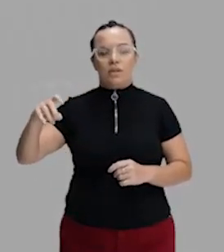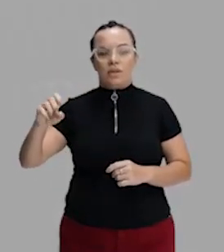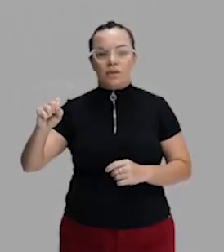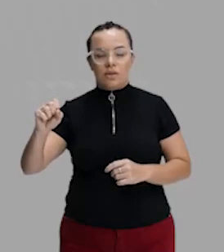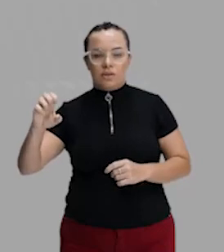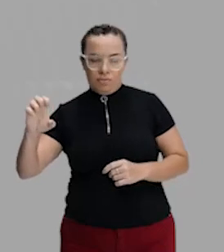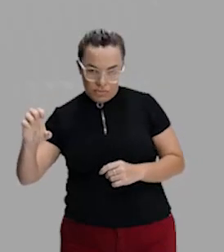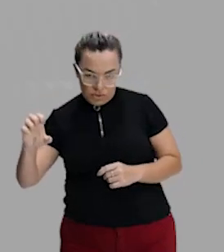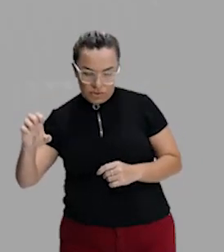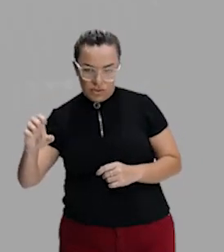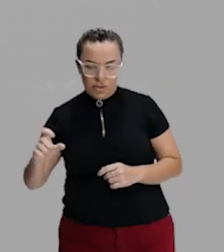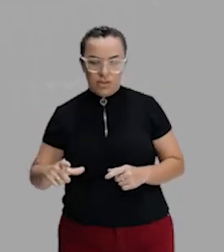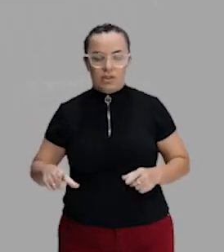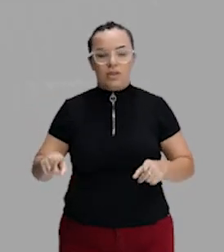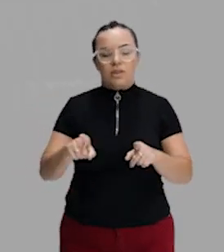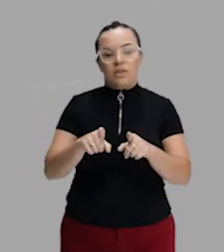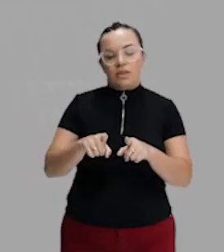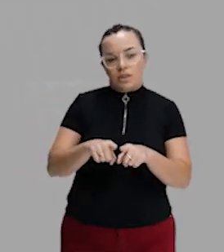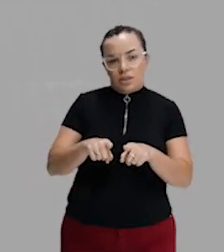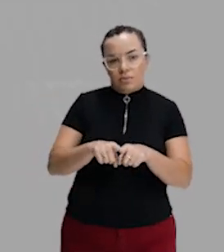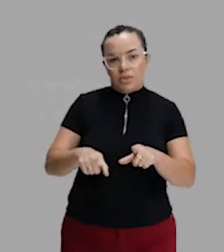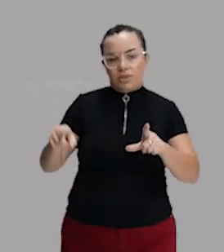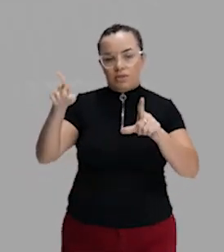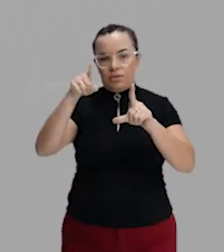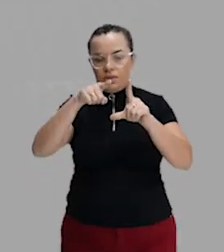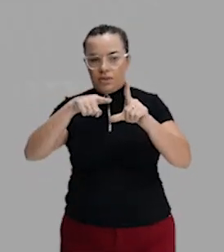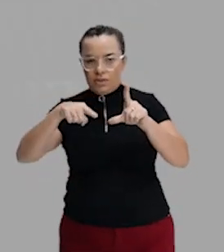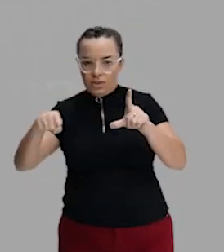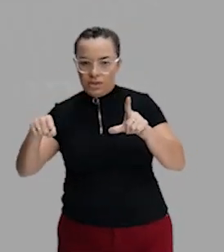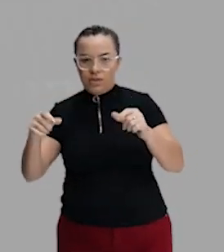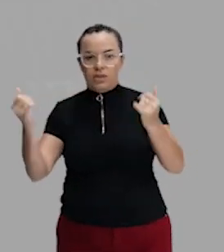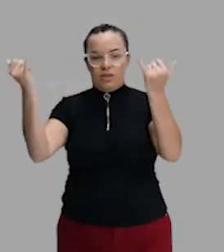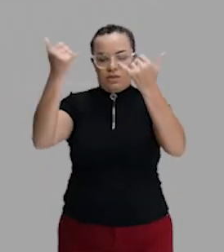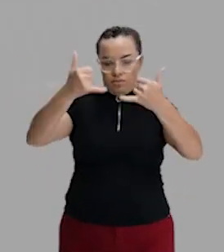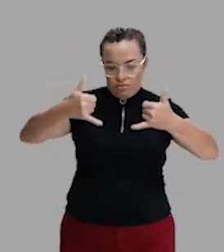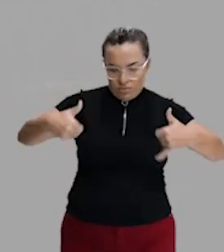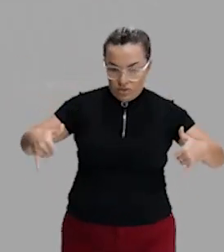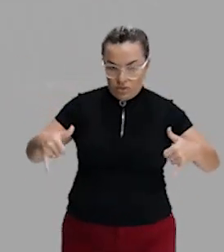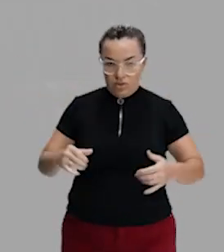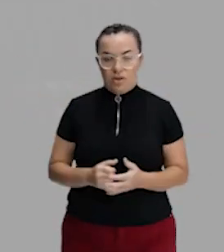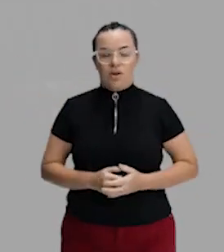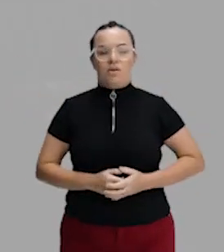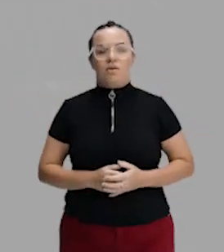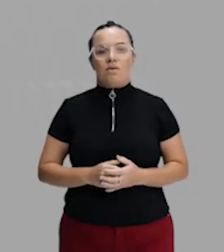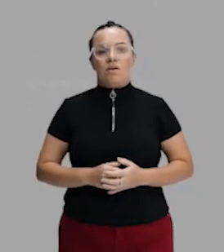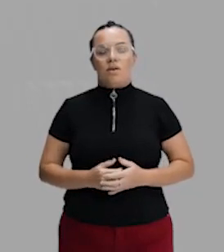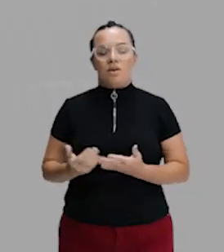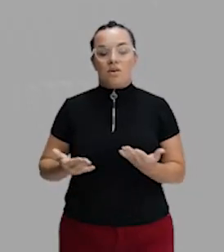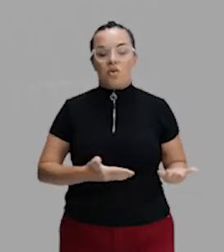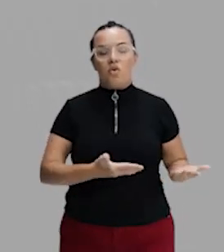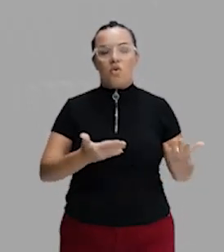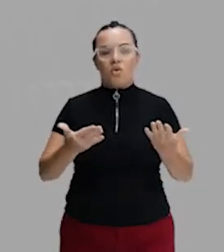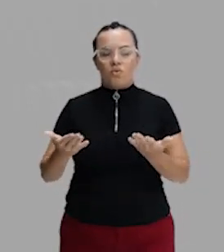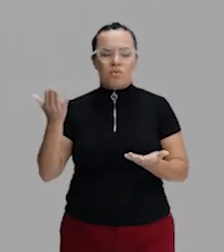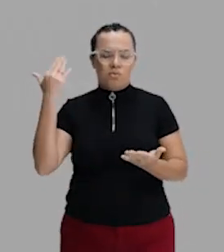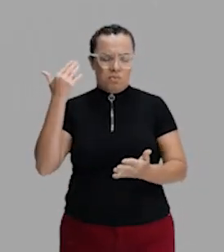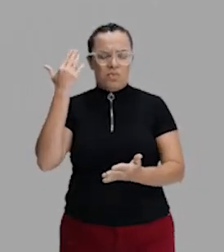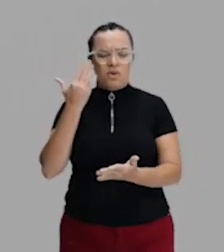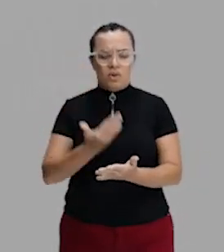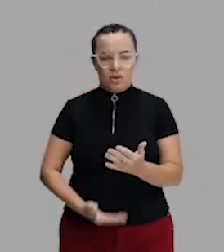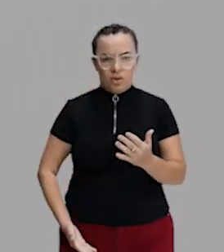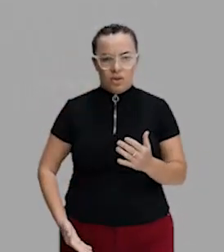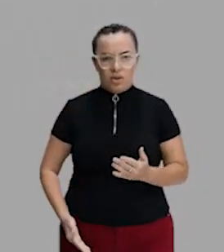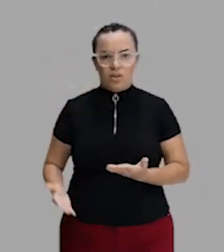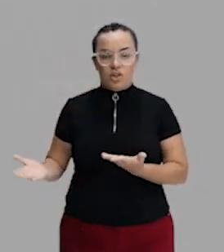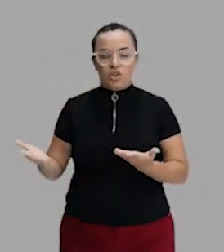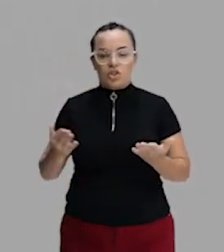gravados a respeito desse assunto, ok? Então, quem ainda não assistiu, quem perdeu alguma aula, convido vocês a ir lá na plataforma para assistir.